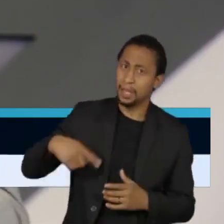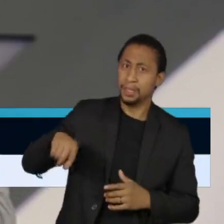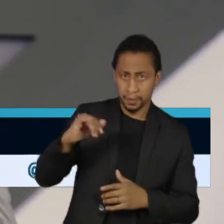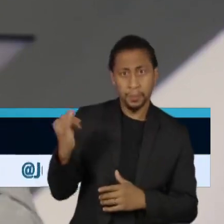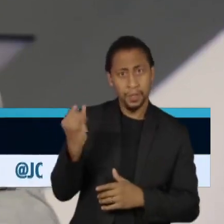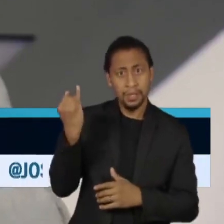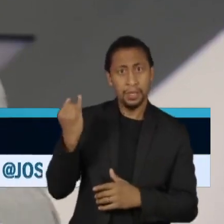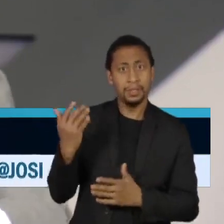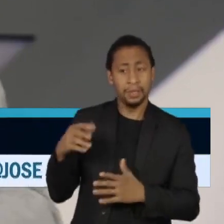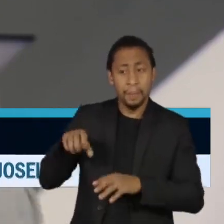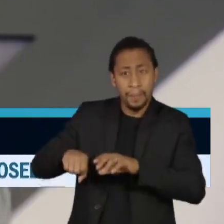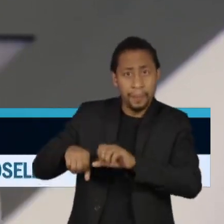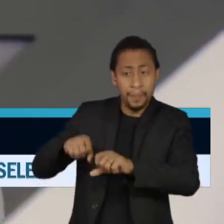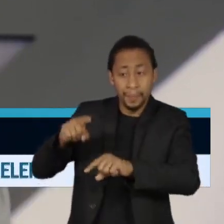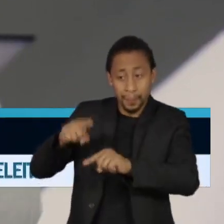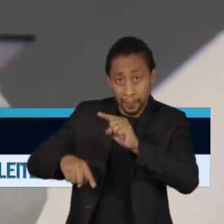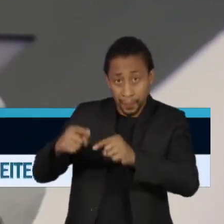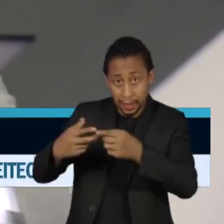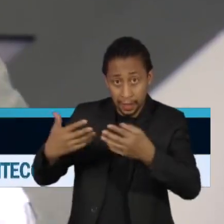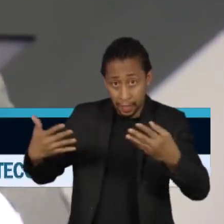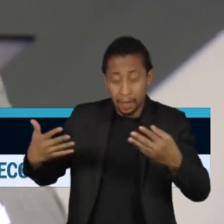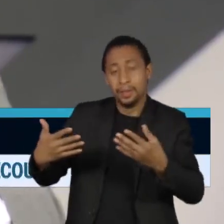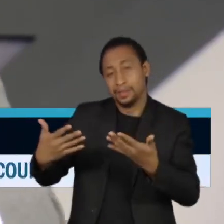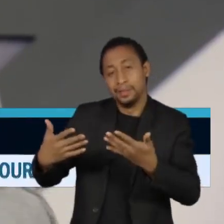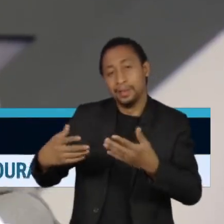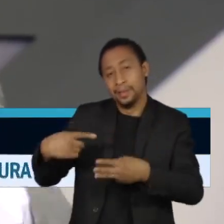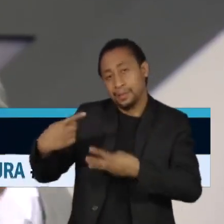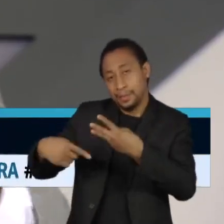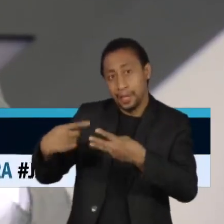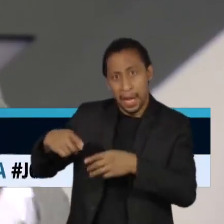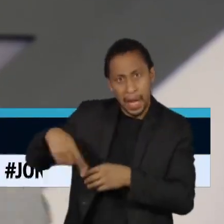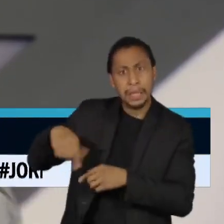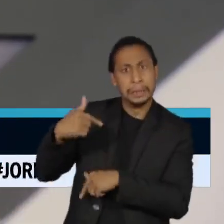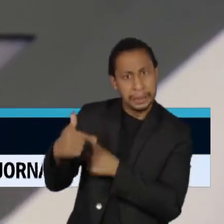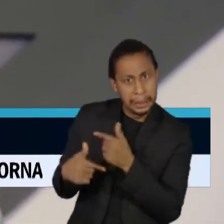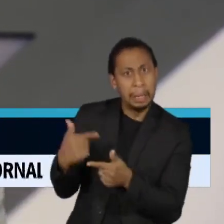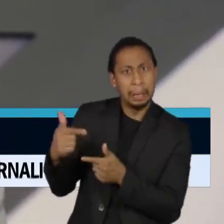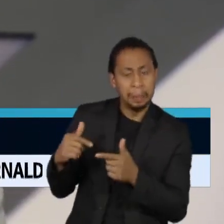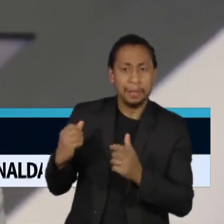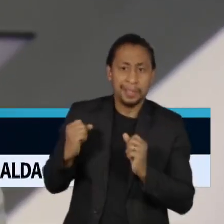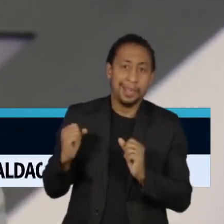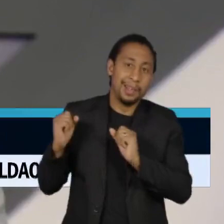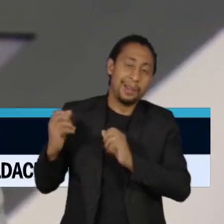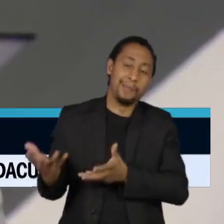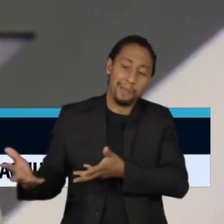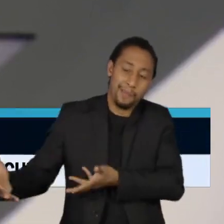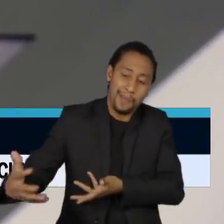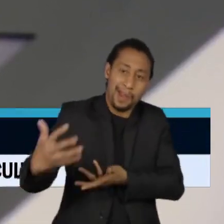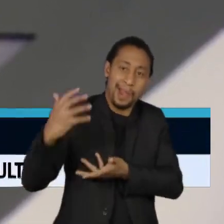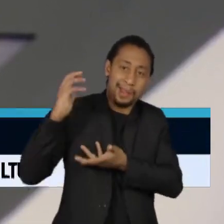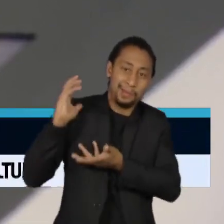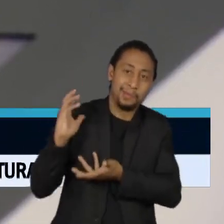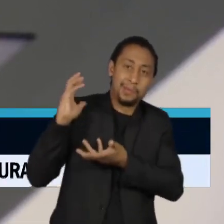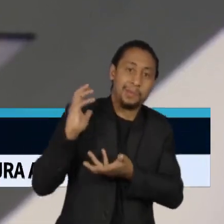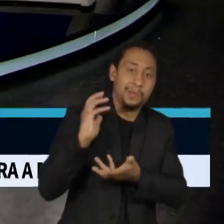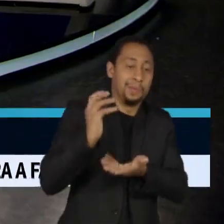gente também integrasse dentro dessa cadeia esses que fazem o serviço mais pesado de carregar, né, todo o nosso lixo que nós